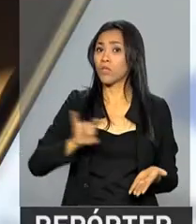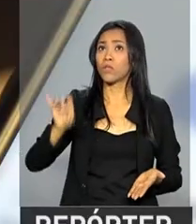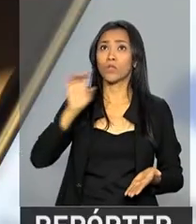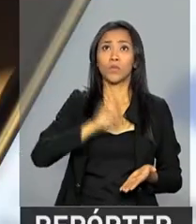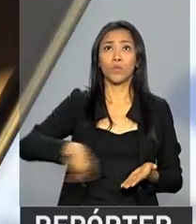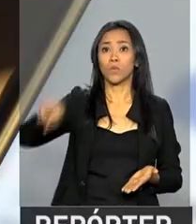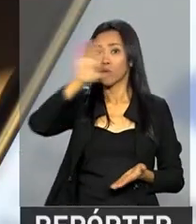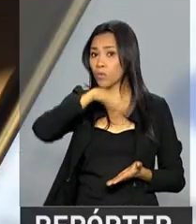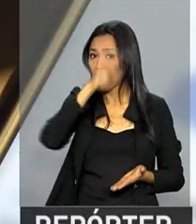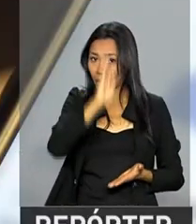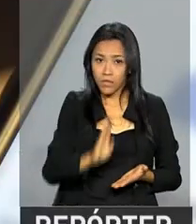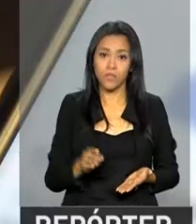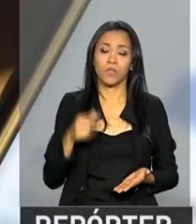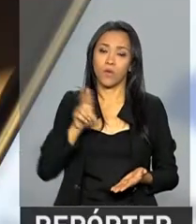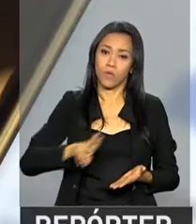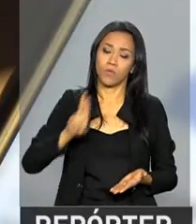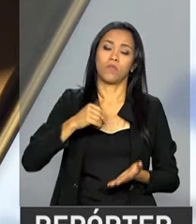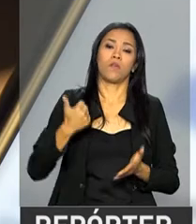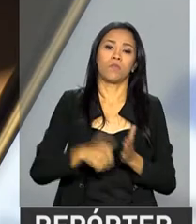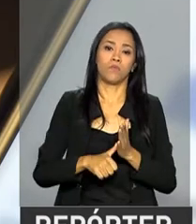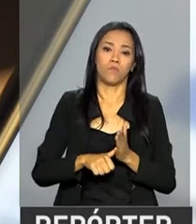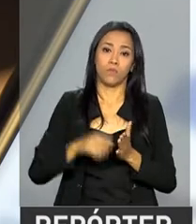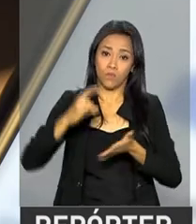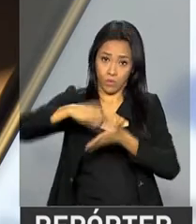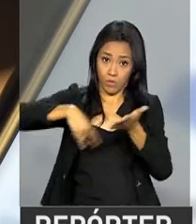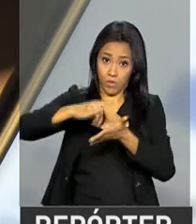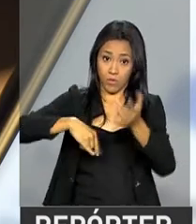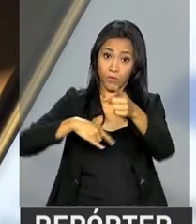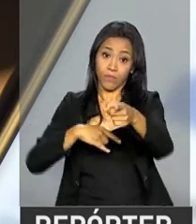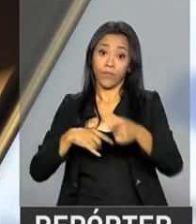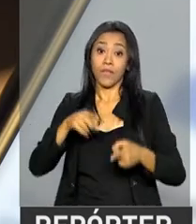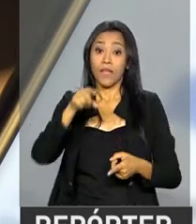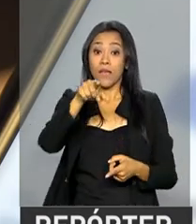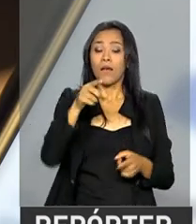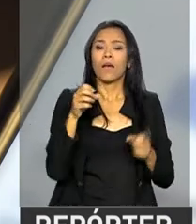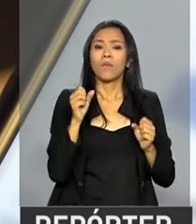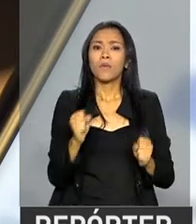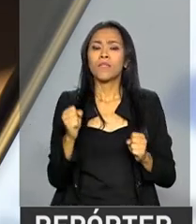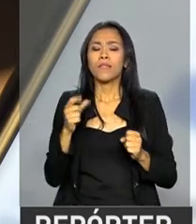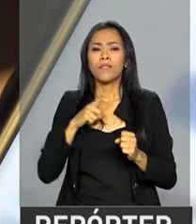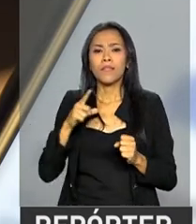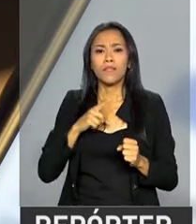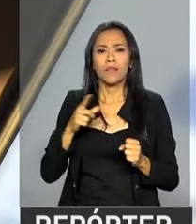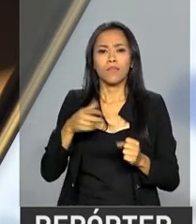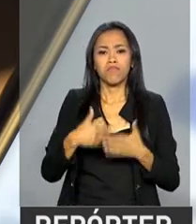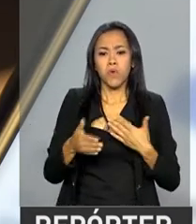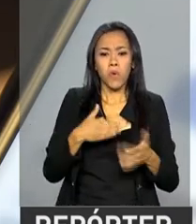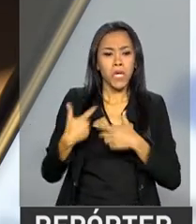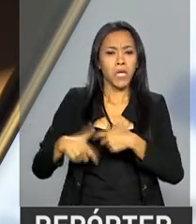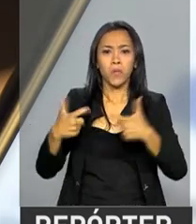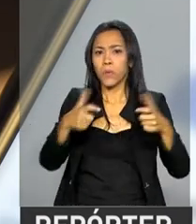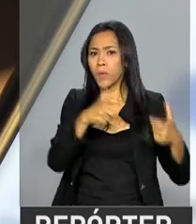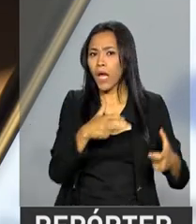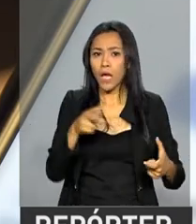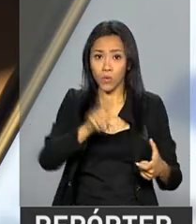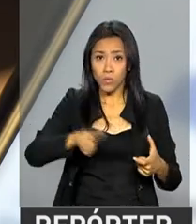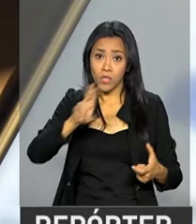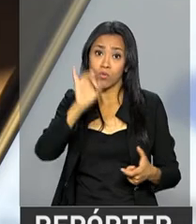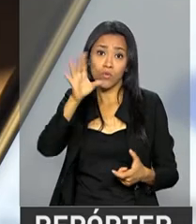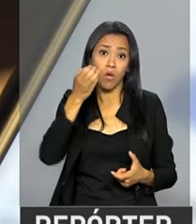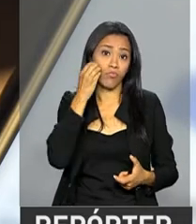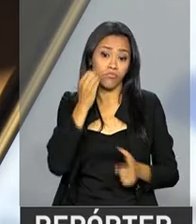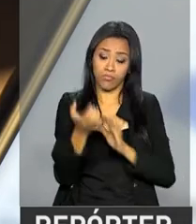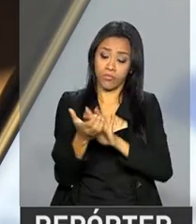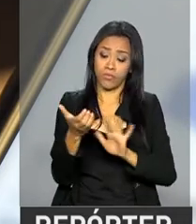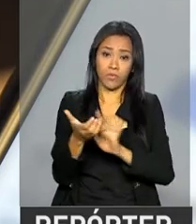quais as vantagens da nova cnh mobilidade poder ter acesso ao documento de qualquer lugar pelo celular evitando